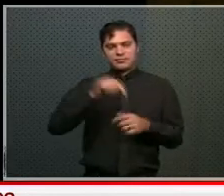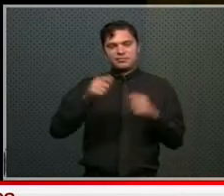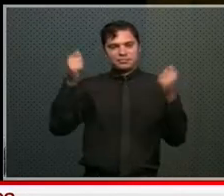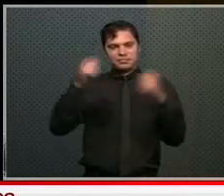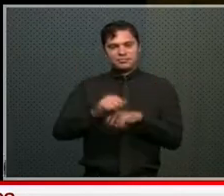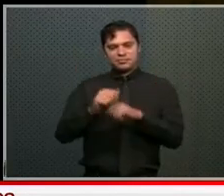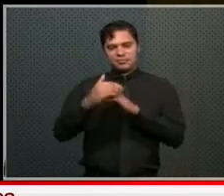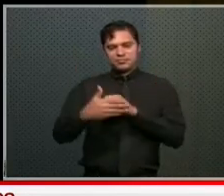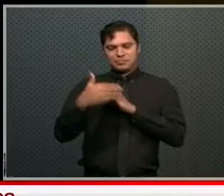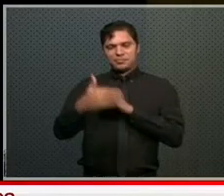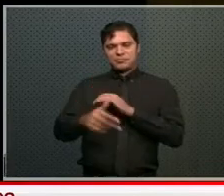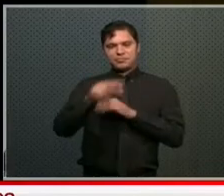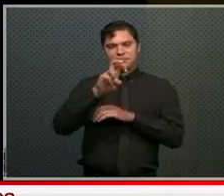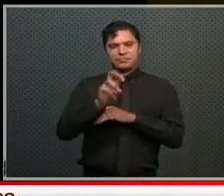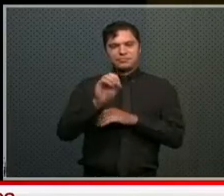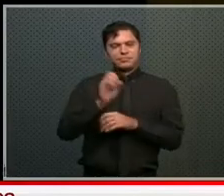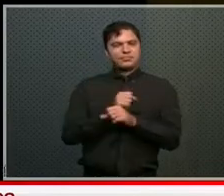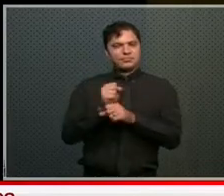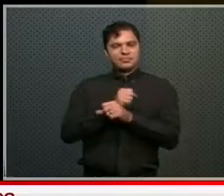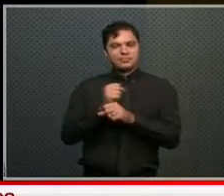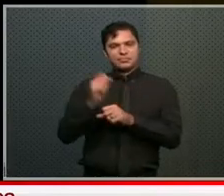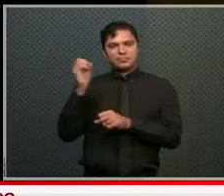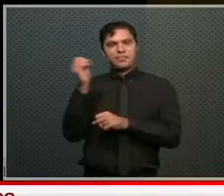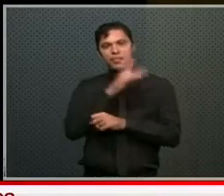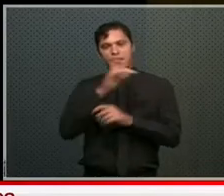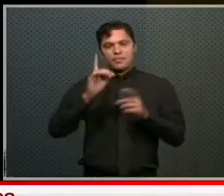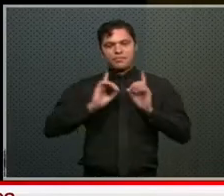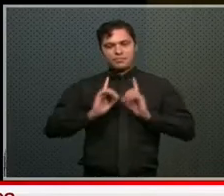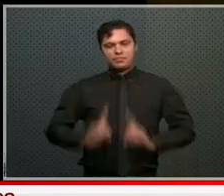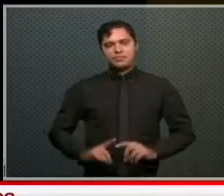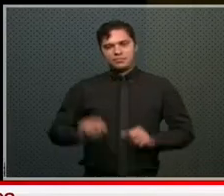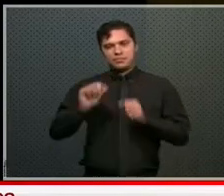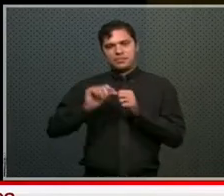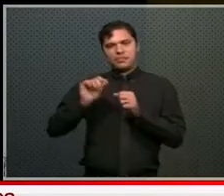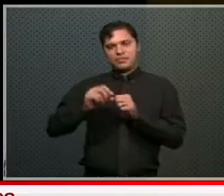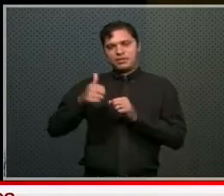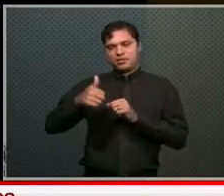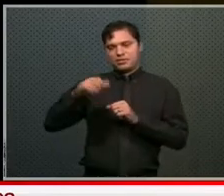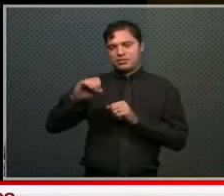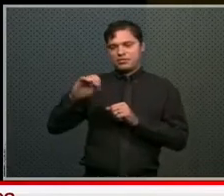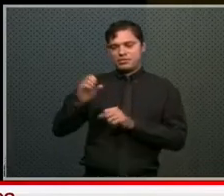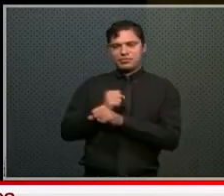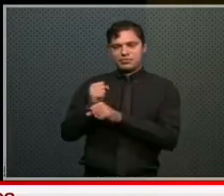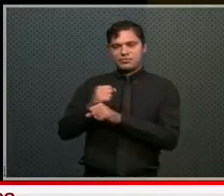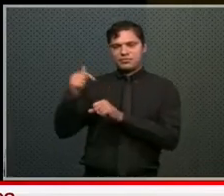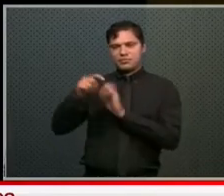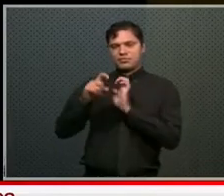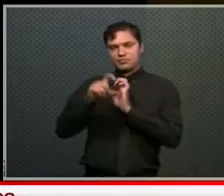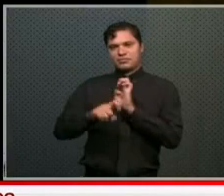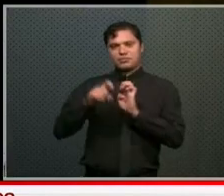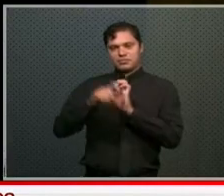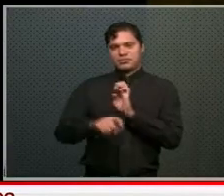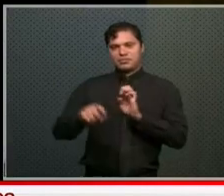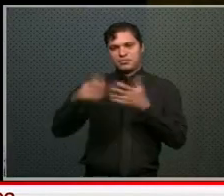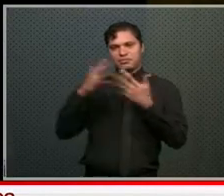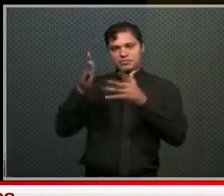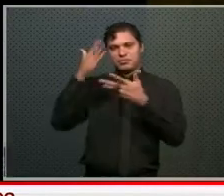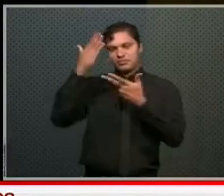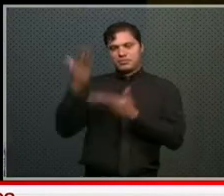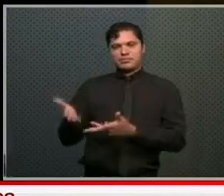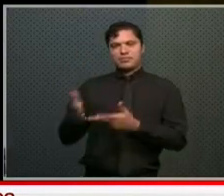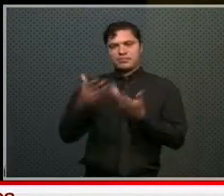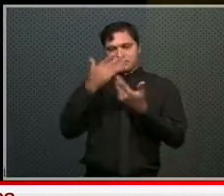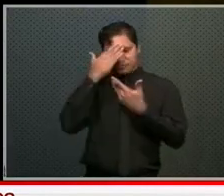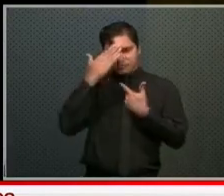serei eu daqui a 50 anos teremos novos diretores comemorando os 100 anos da Embrapa vida longa Embrapa e muito obrigado pela atenção